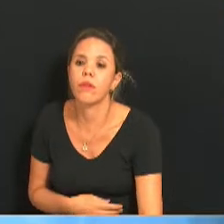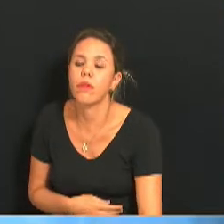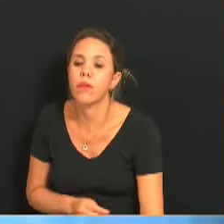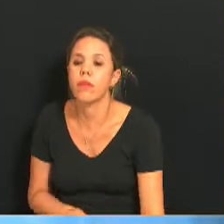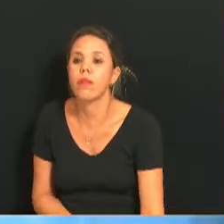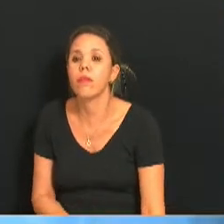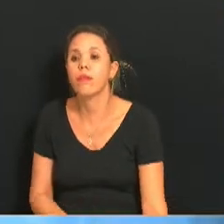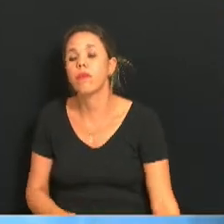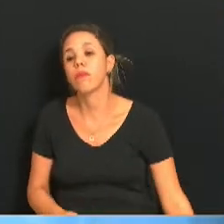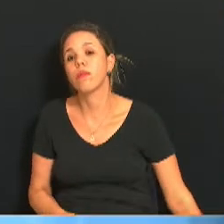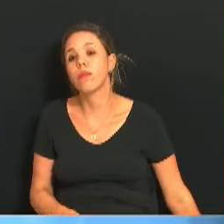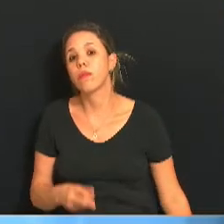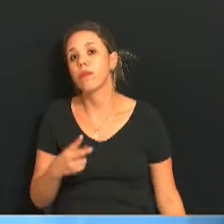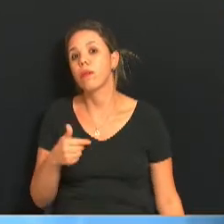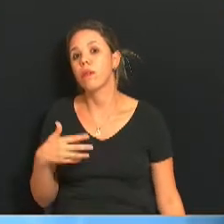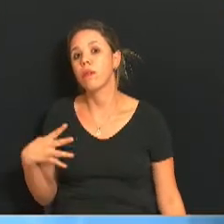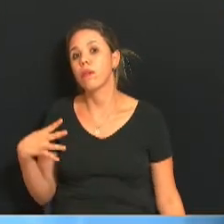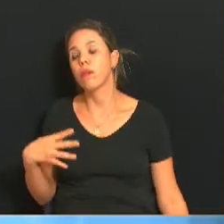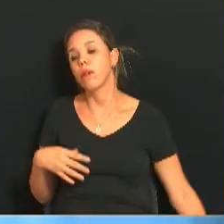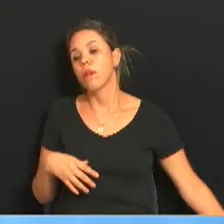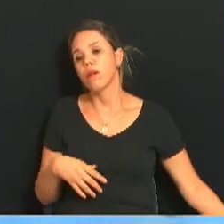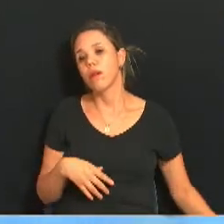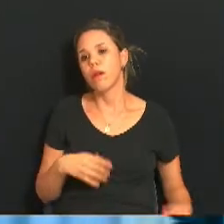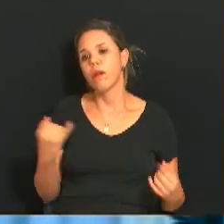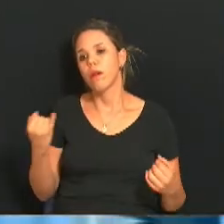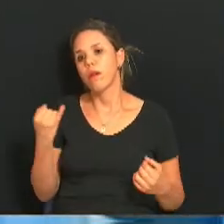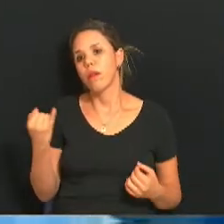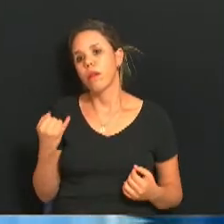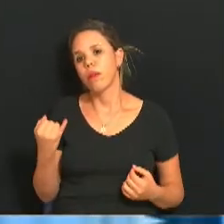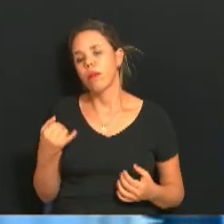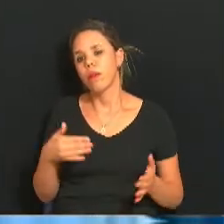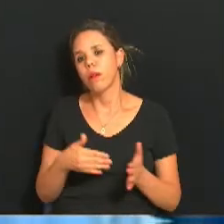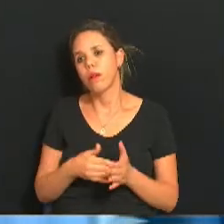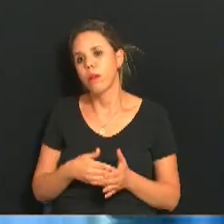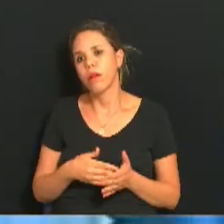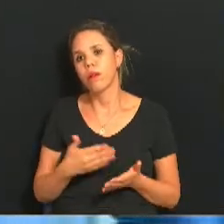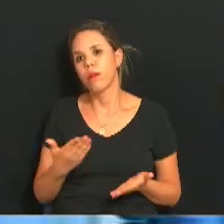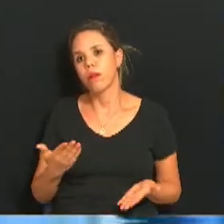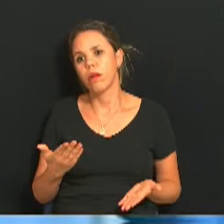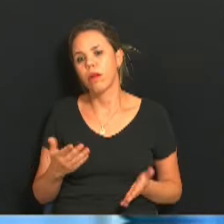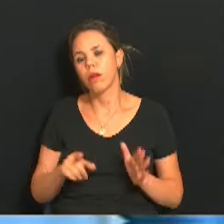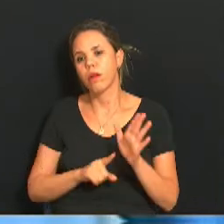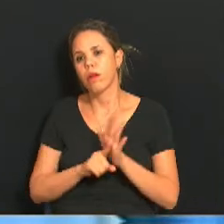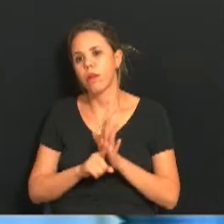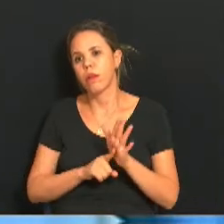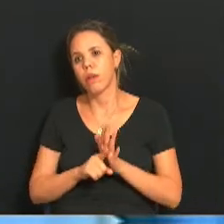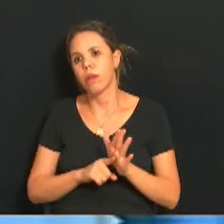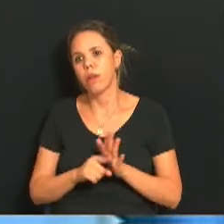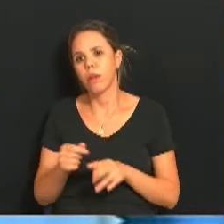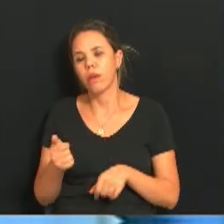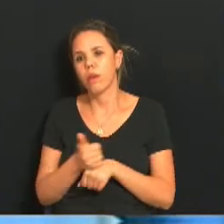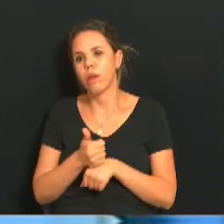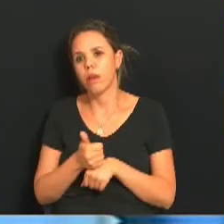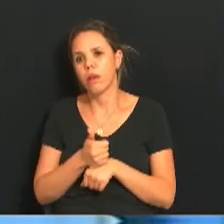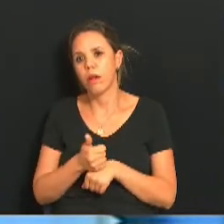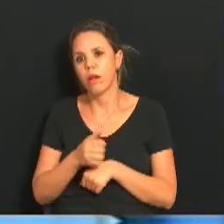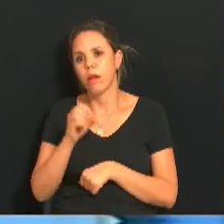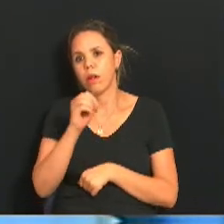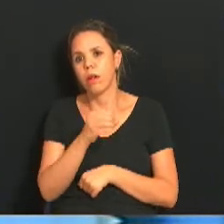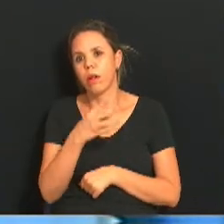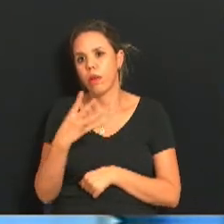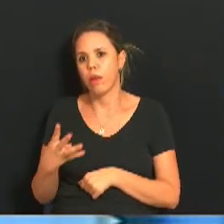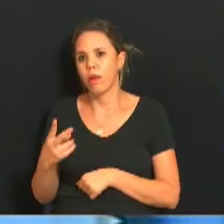2014/2014 ela é o Nilda do último processo é de salvamento dessa área e a 104